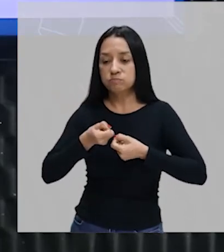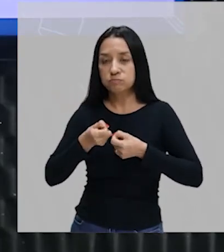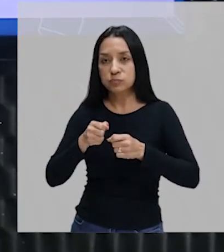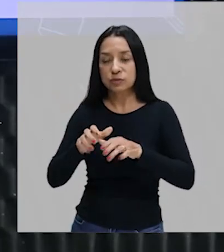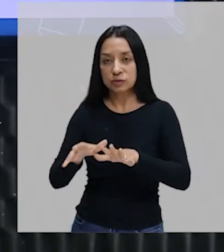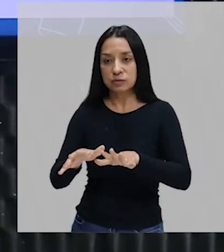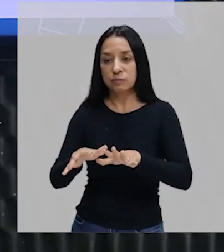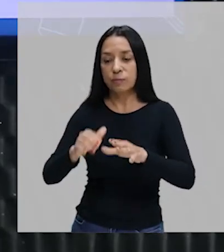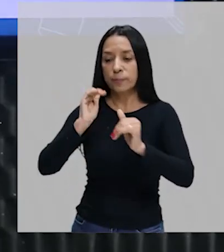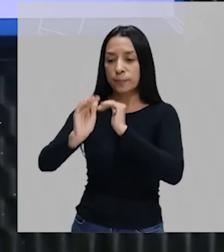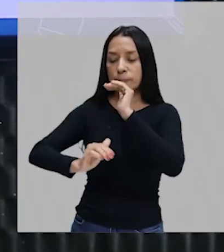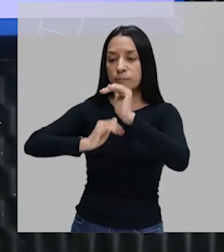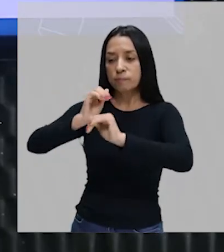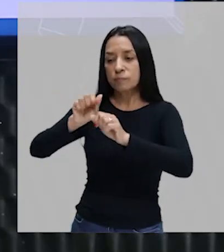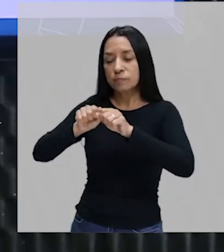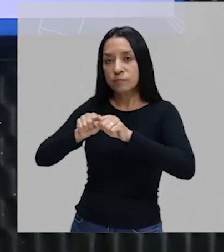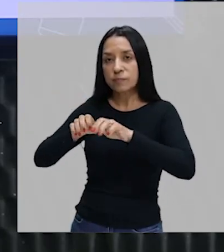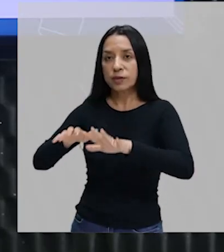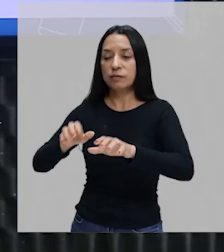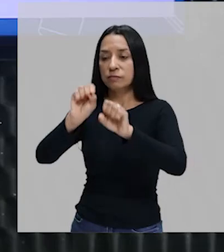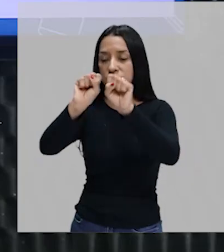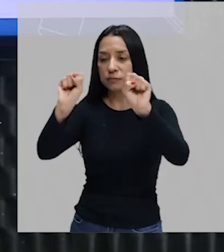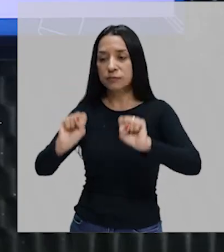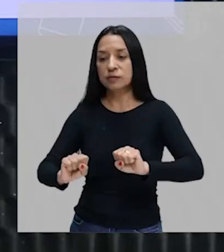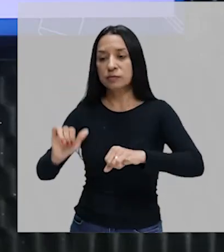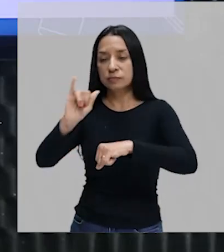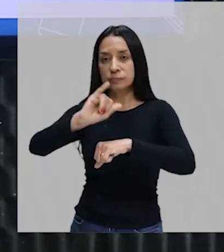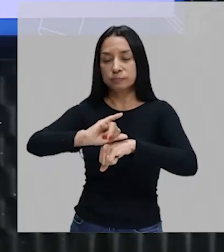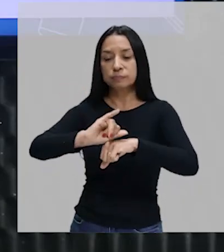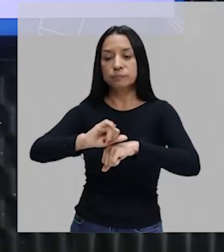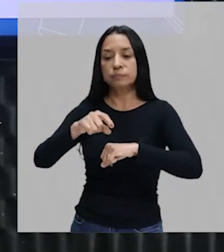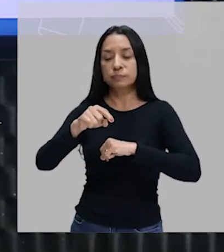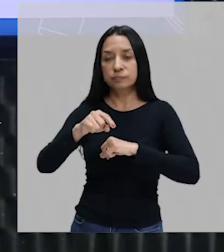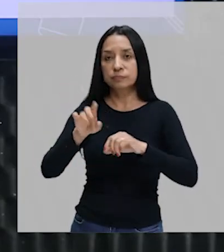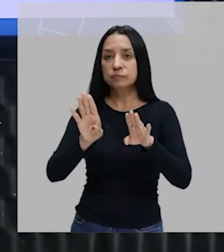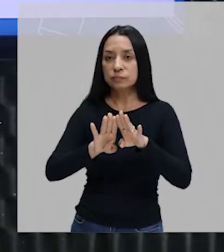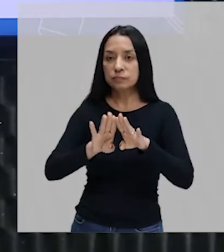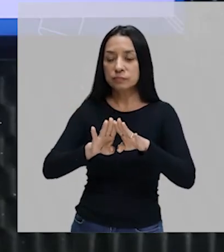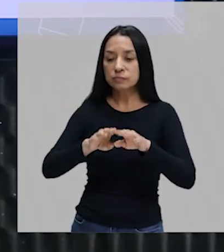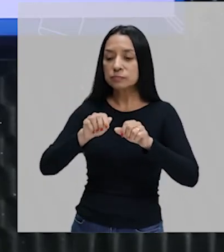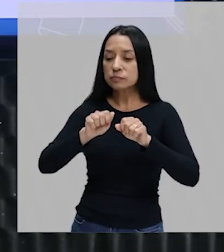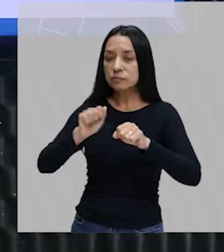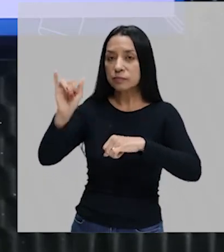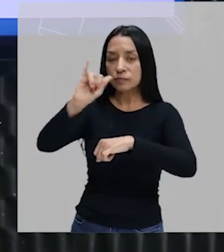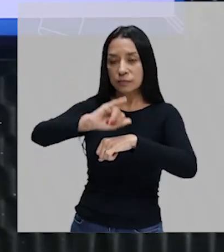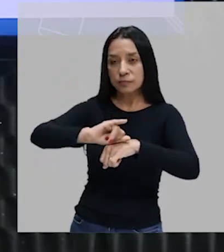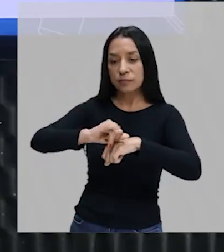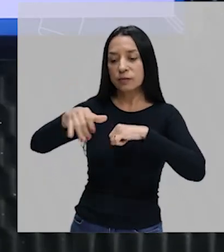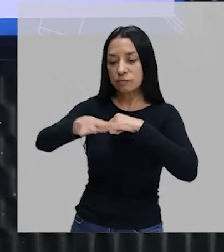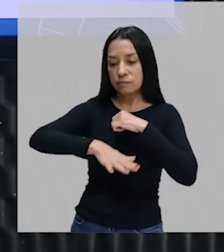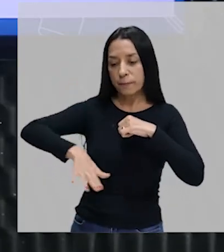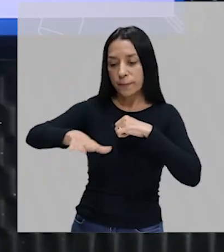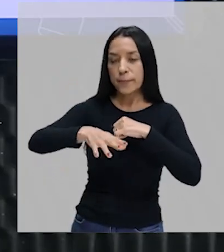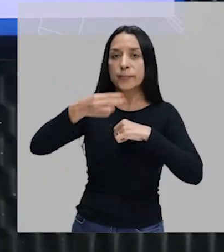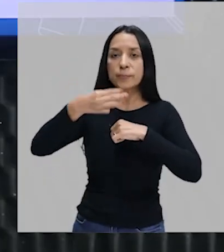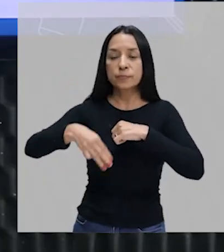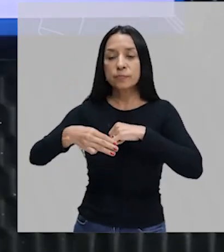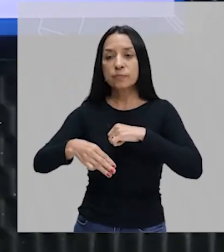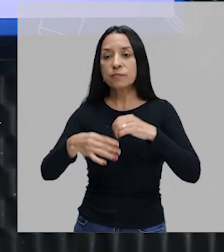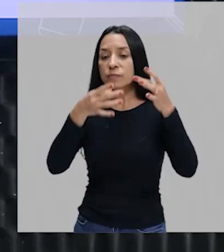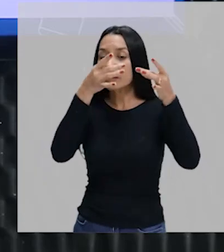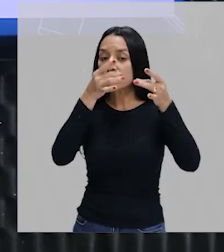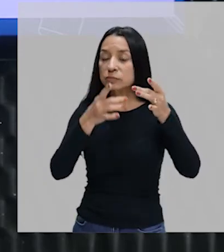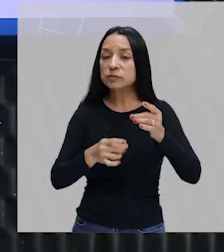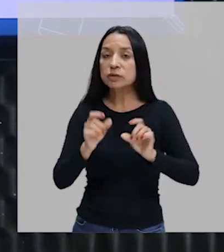de ocupação do sistema de capitania ou da capitania do território maranhense. O detalhe é que